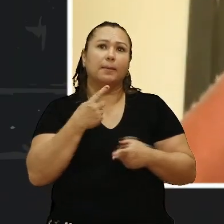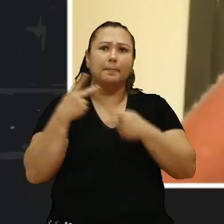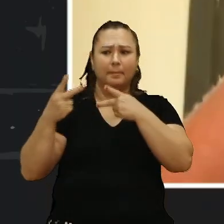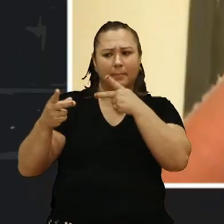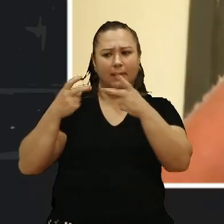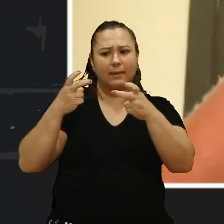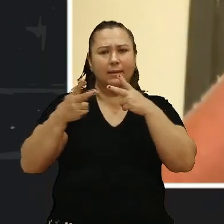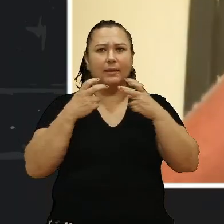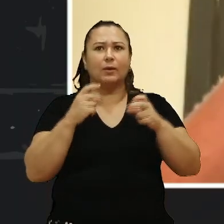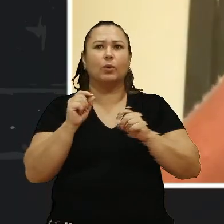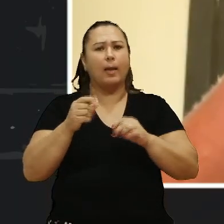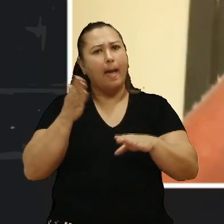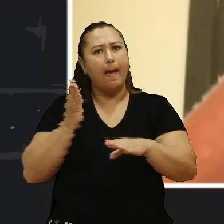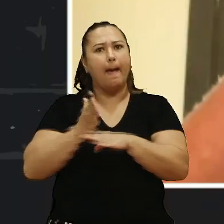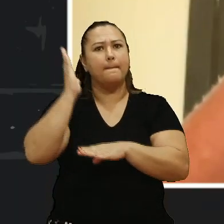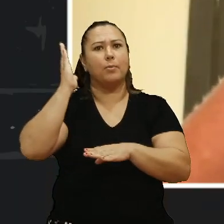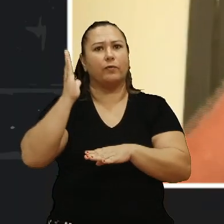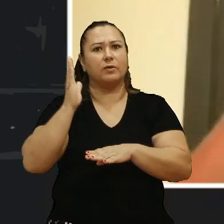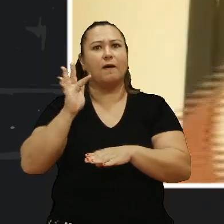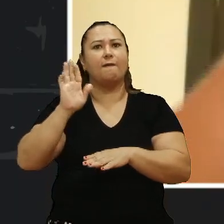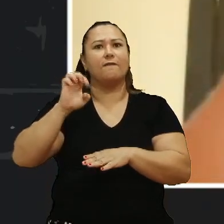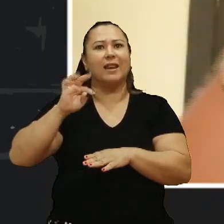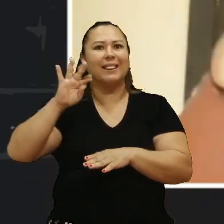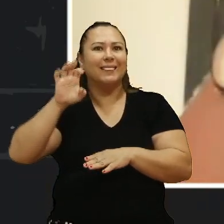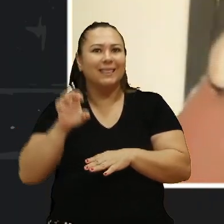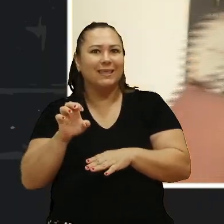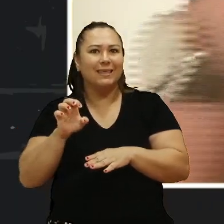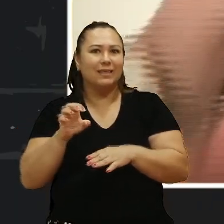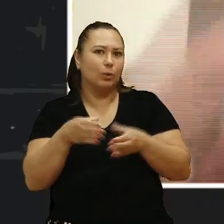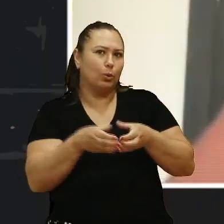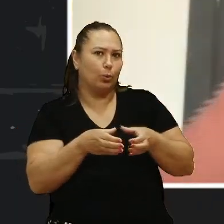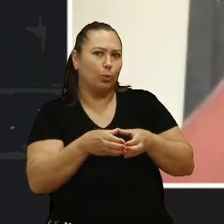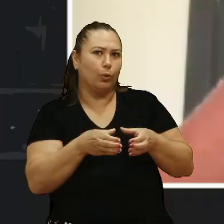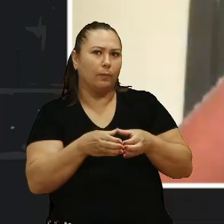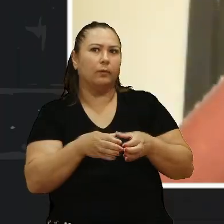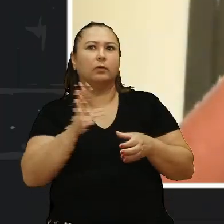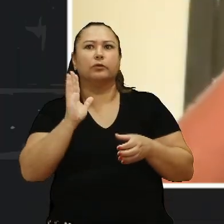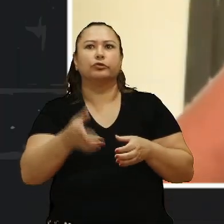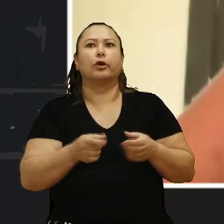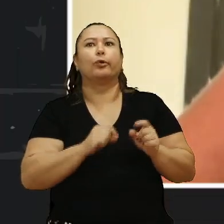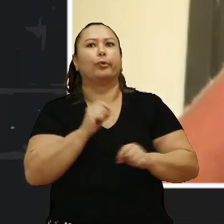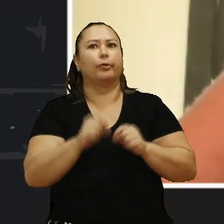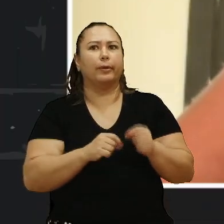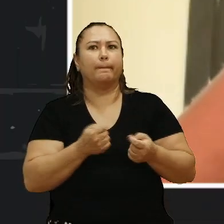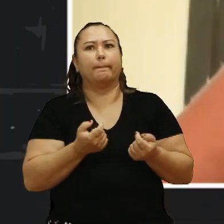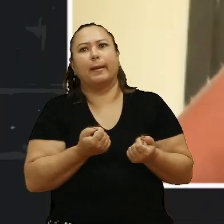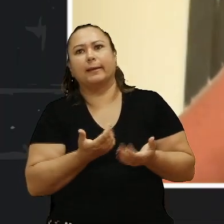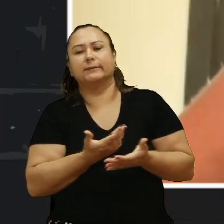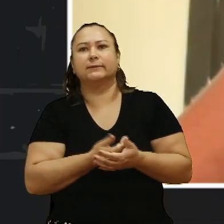só para aprovação desta frente já está bastante